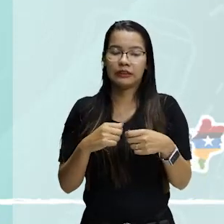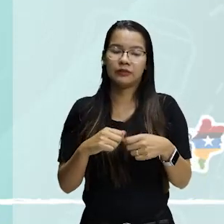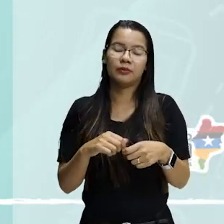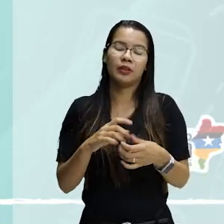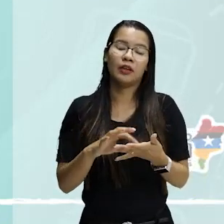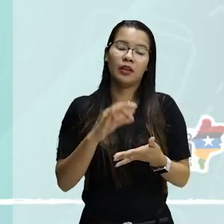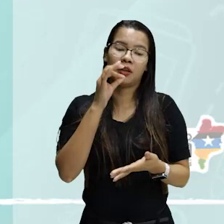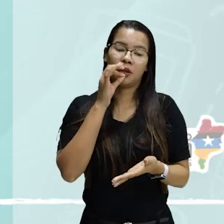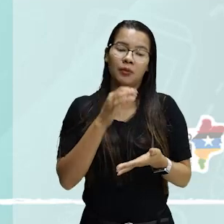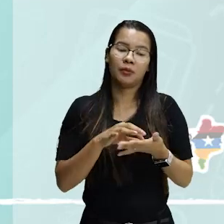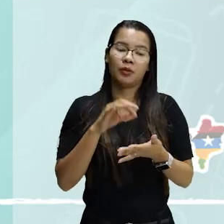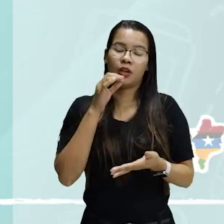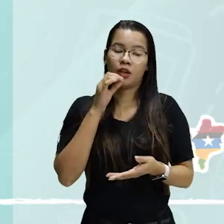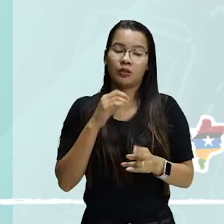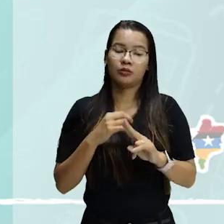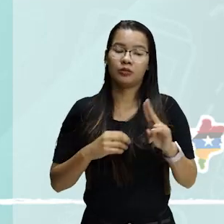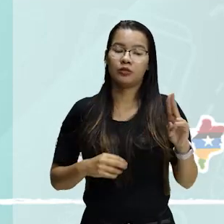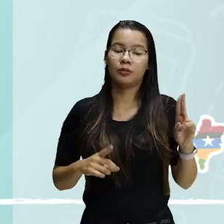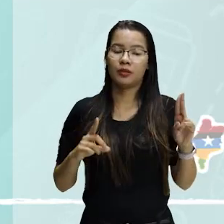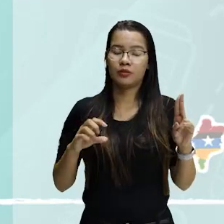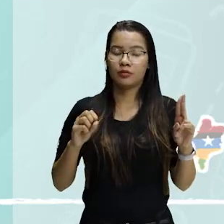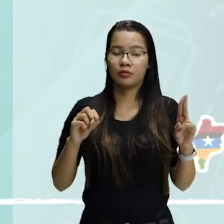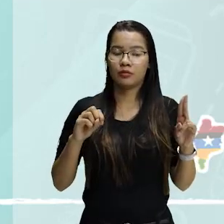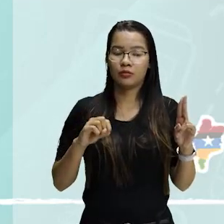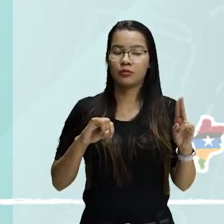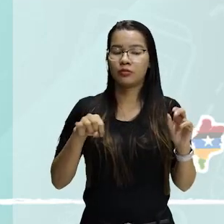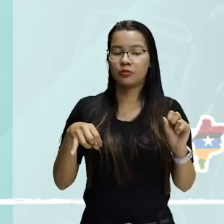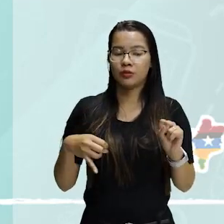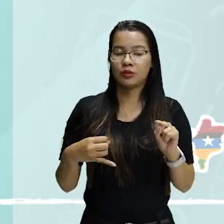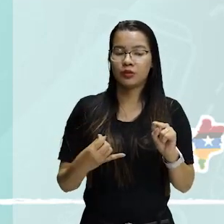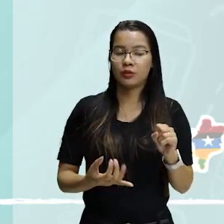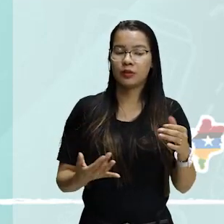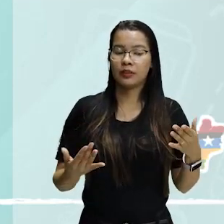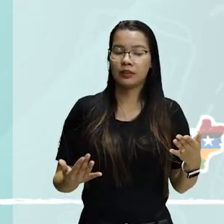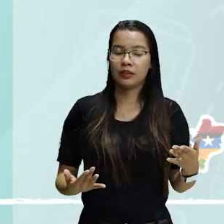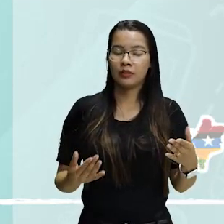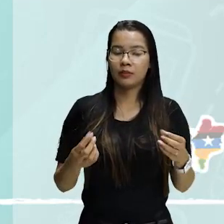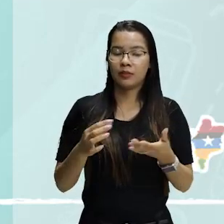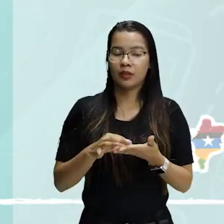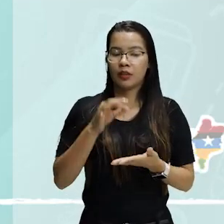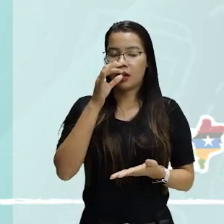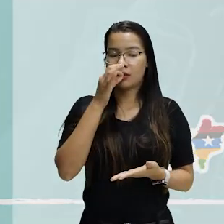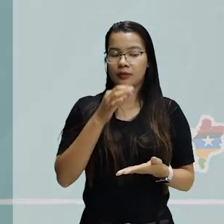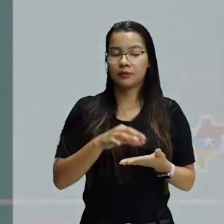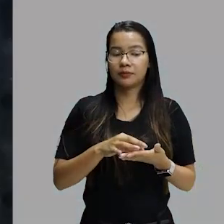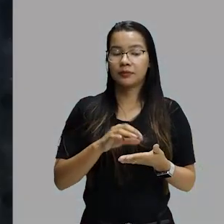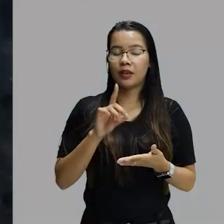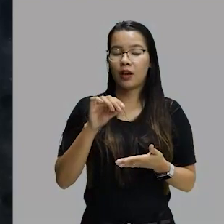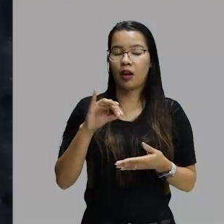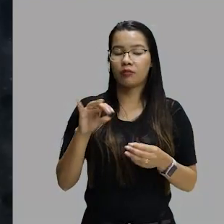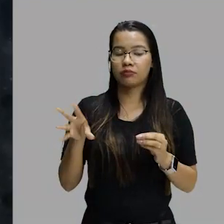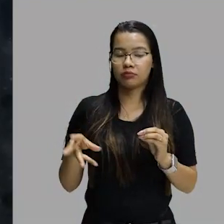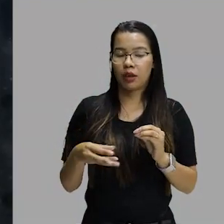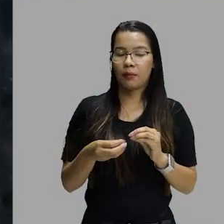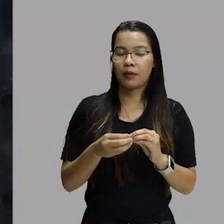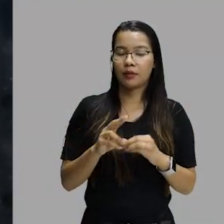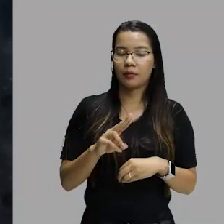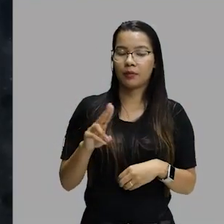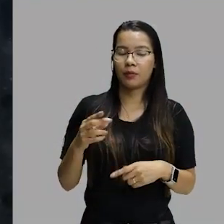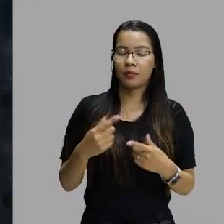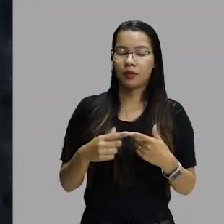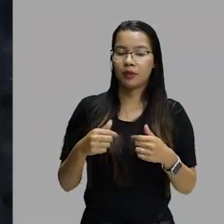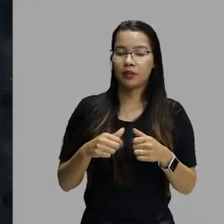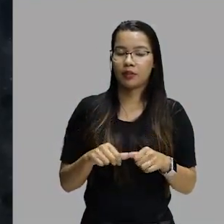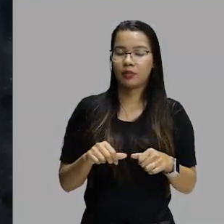medicamentos. O nome necessidade é um substantivo, portanto, medicamentos é um complemento nominal, porque ele está complementando o sentido do